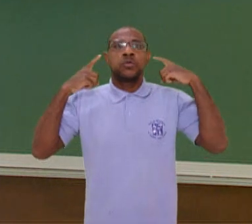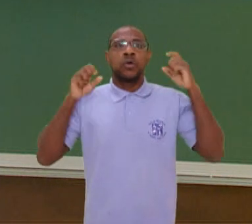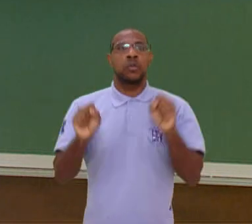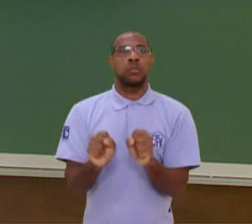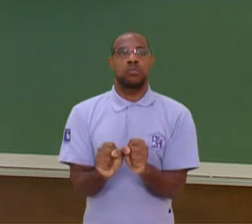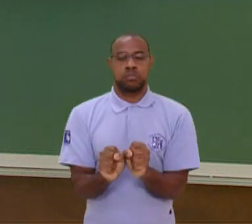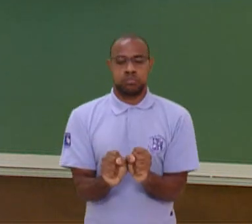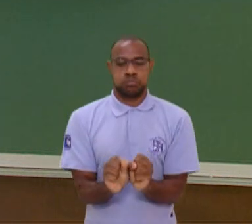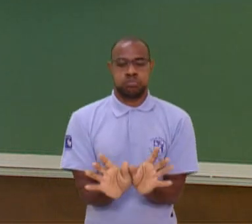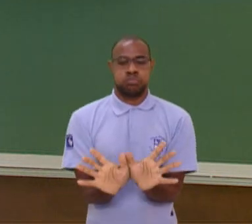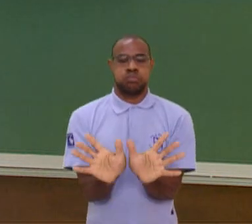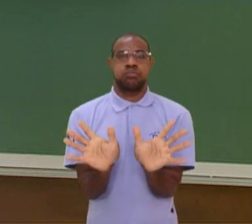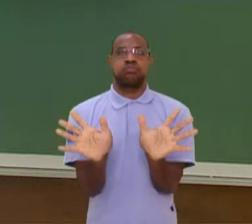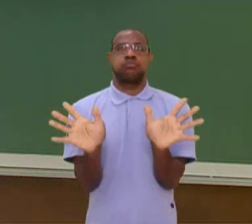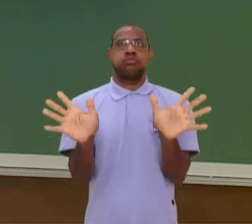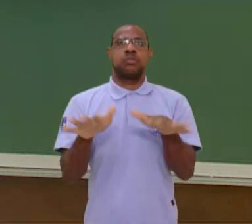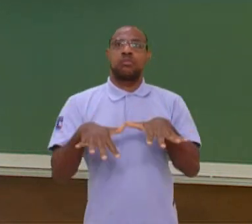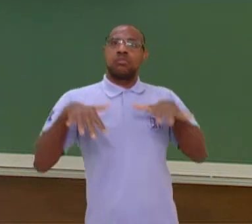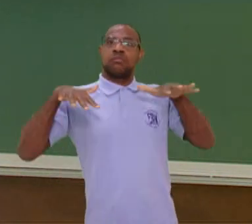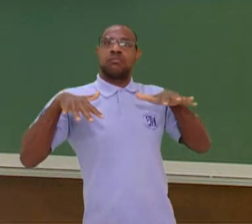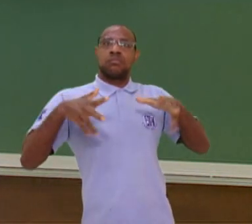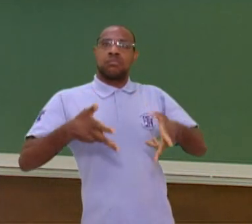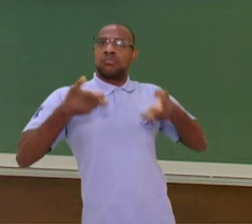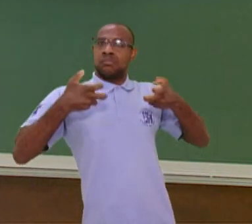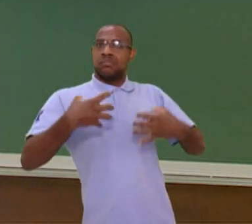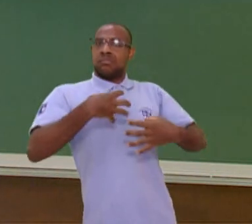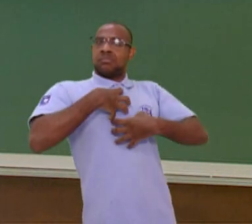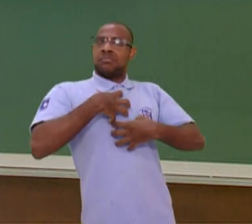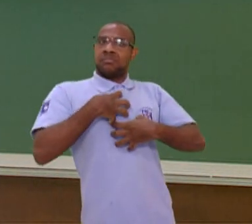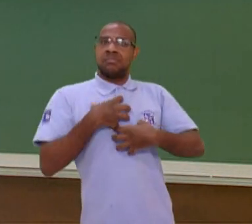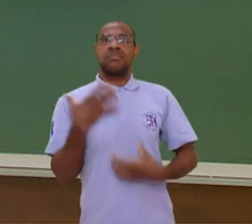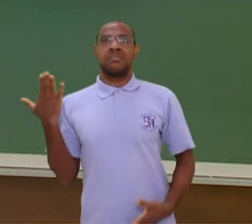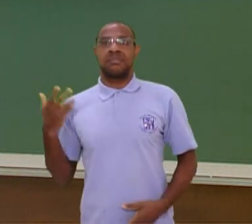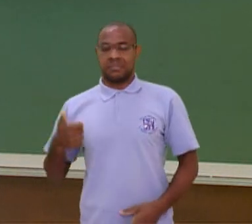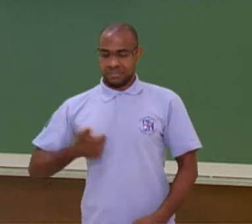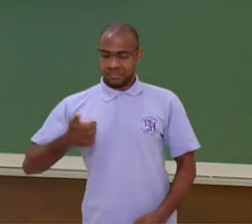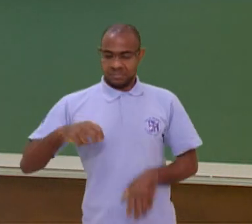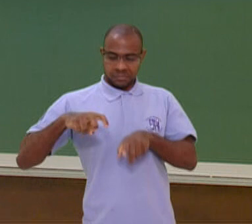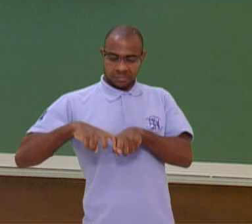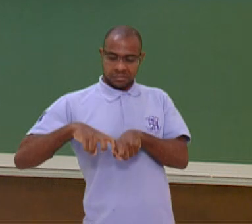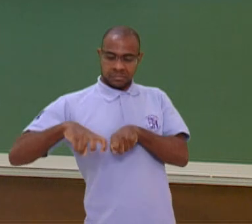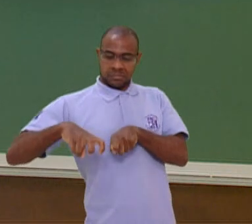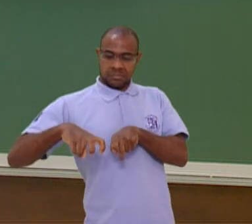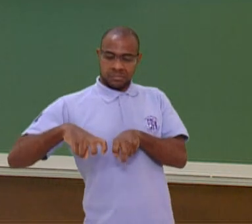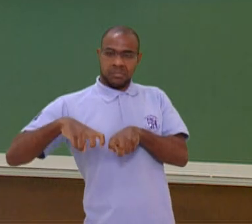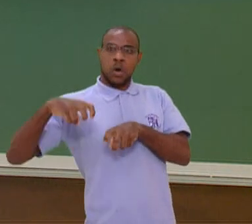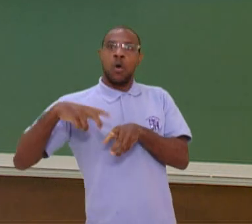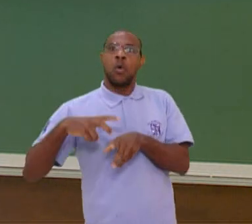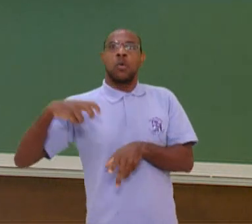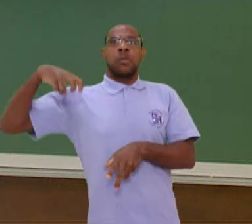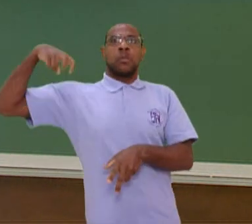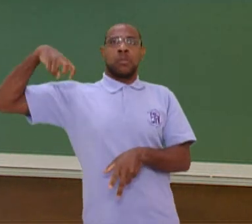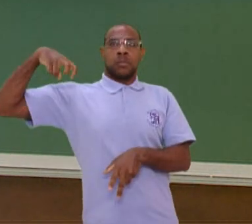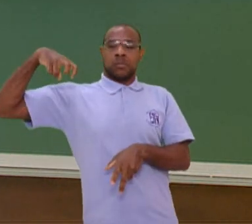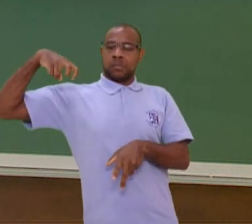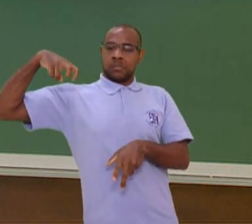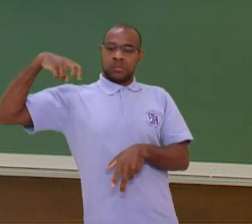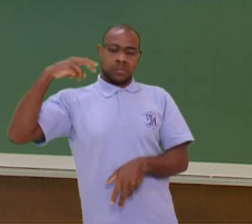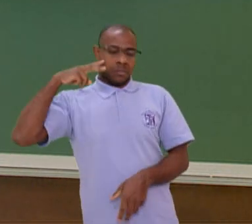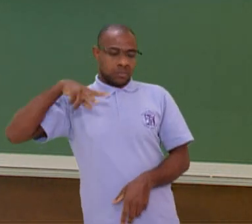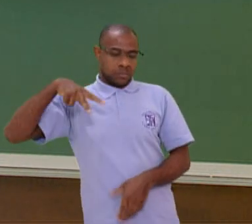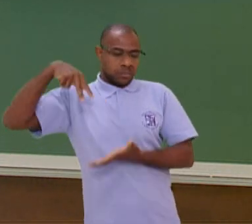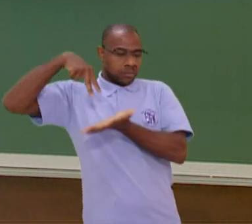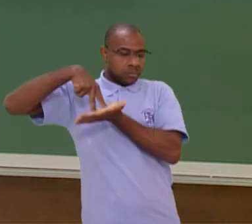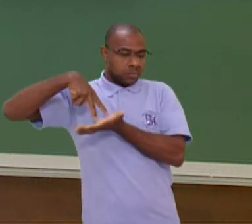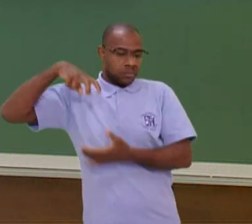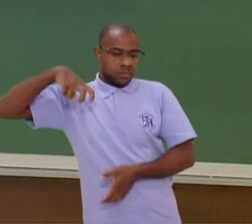se deslocando. E aqui, basicamente, as pessoas que estivessem aqui na primeira fileira ou estivessem na última, elas conseguiam estar ouvindo